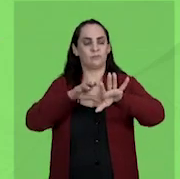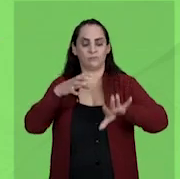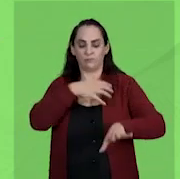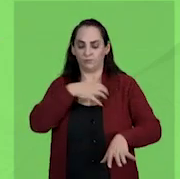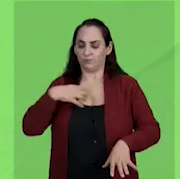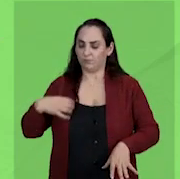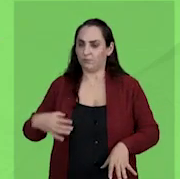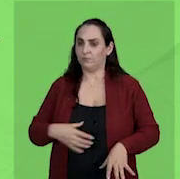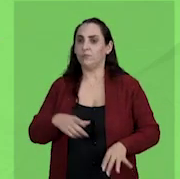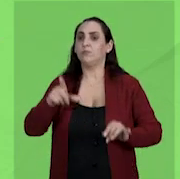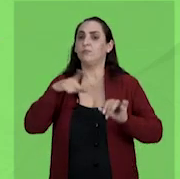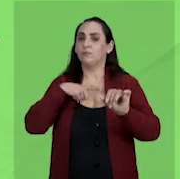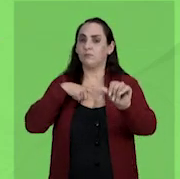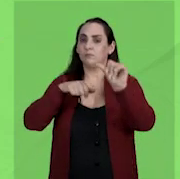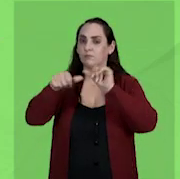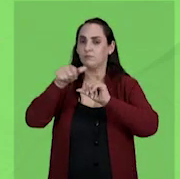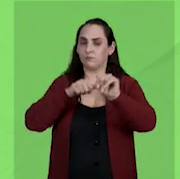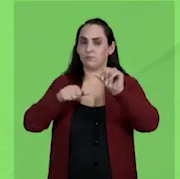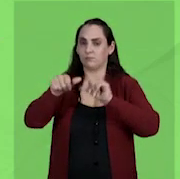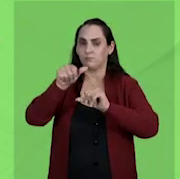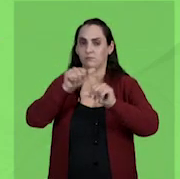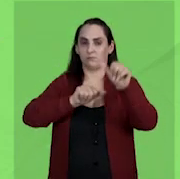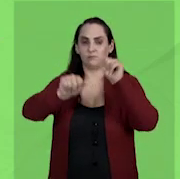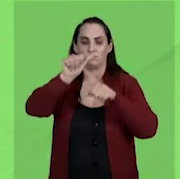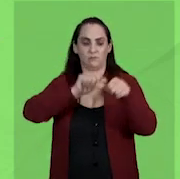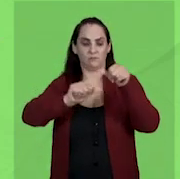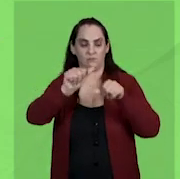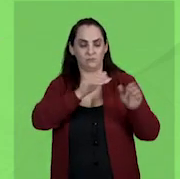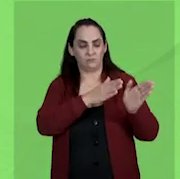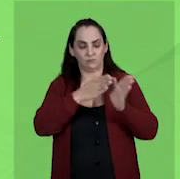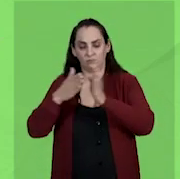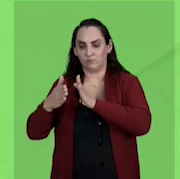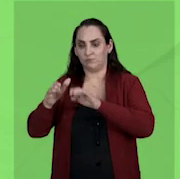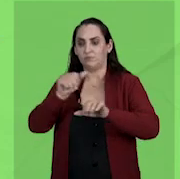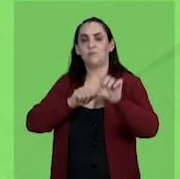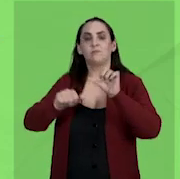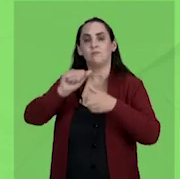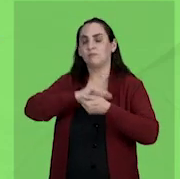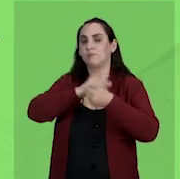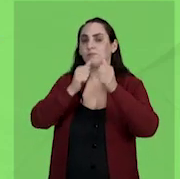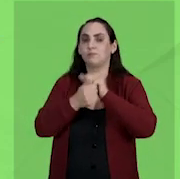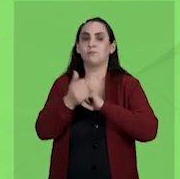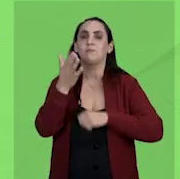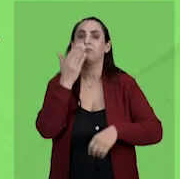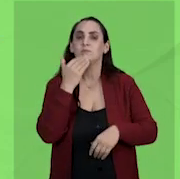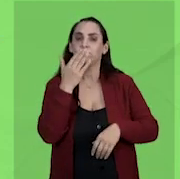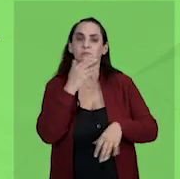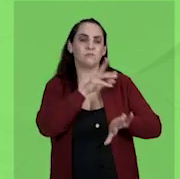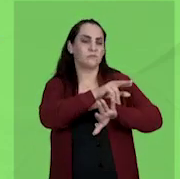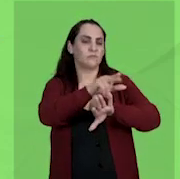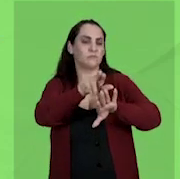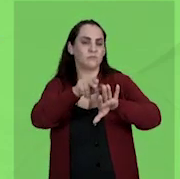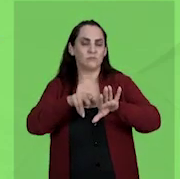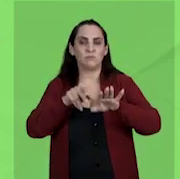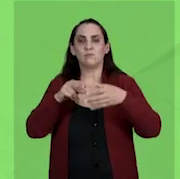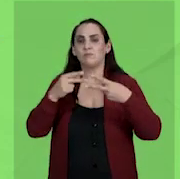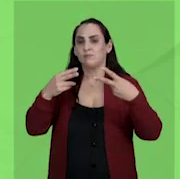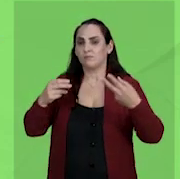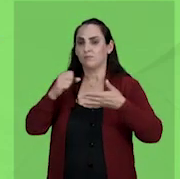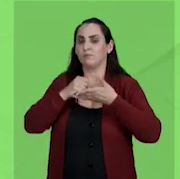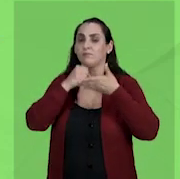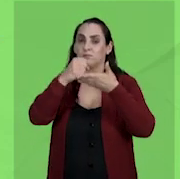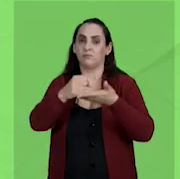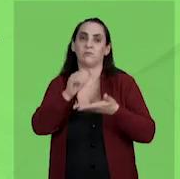atuam no processo de transformação do alimento. Cada um desses órgãos apresenta uma série de ações que ajudam na digestão. A boca é